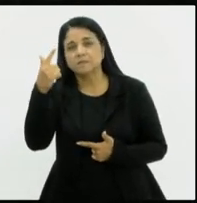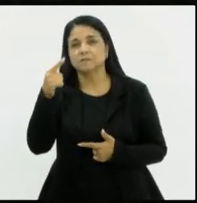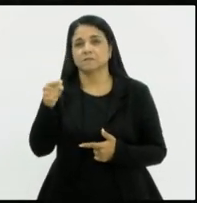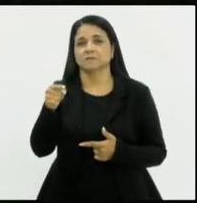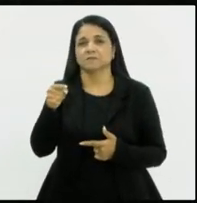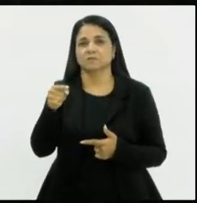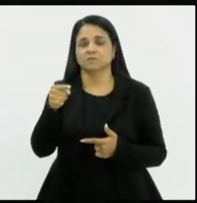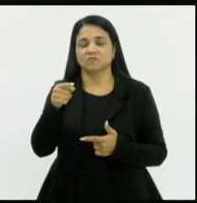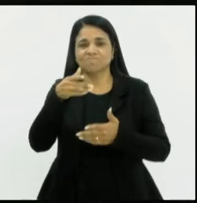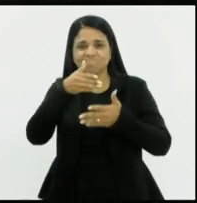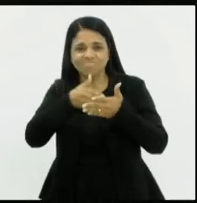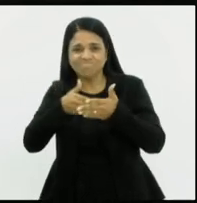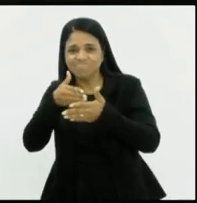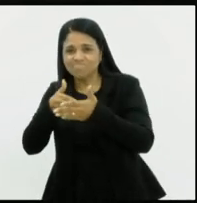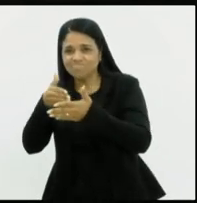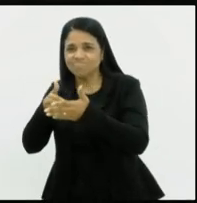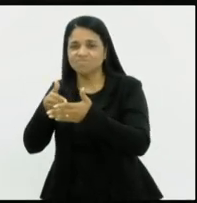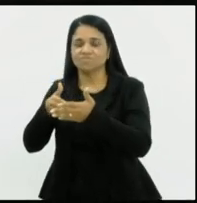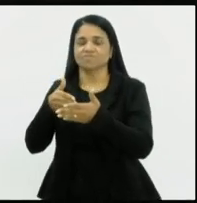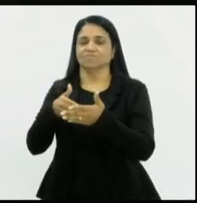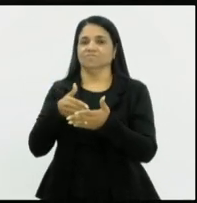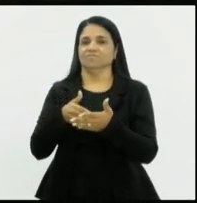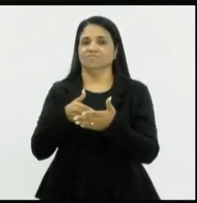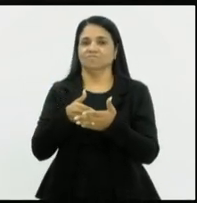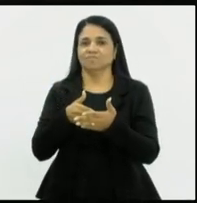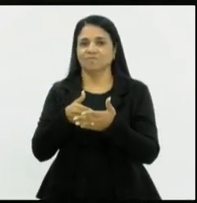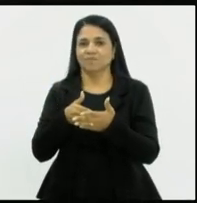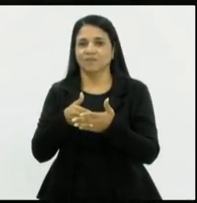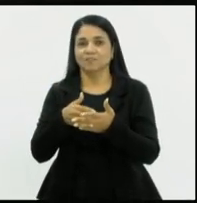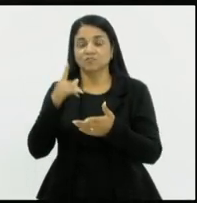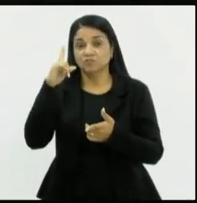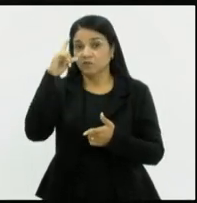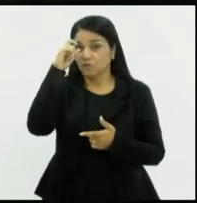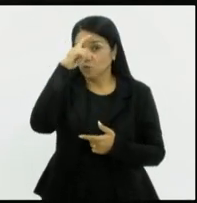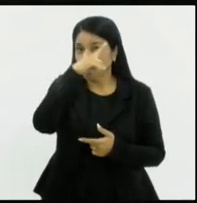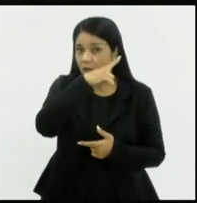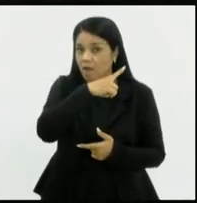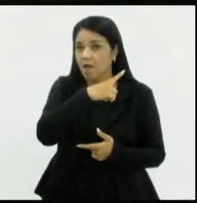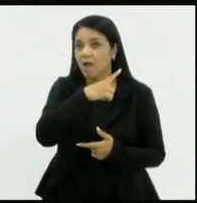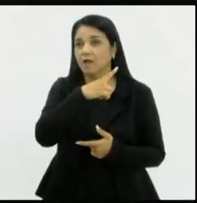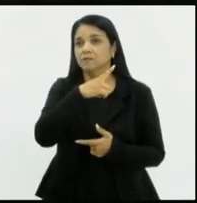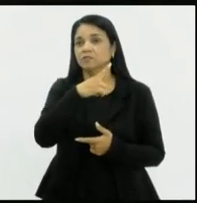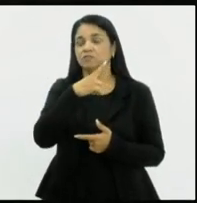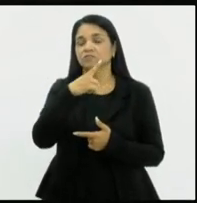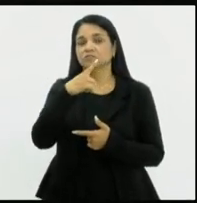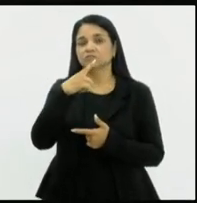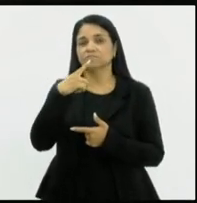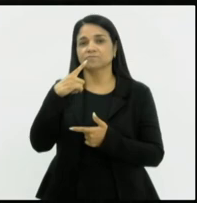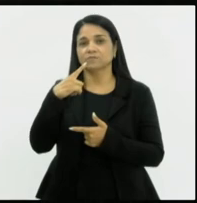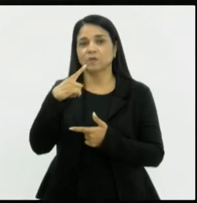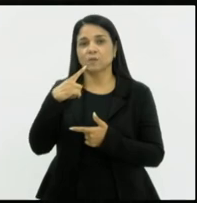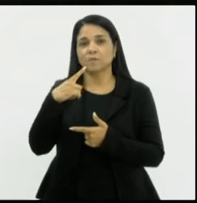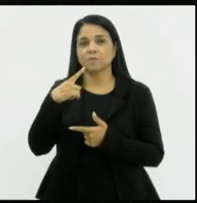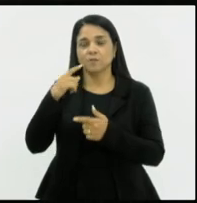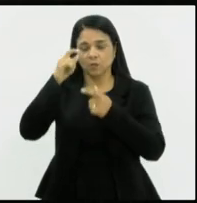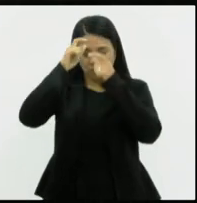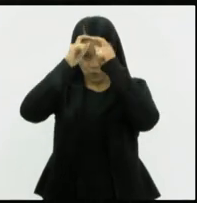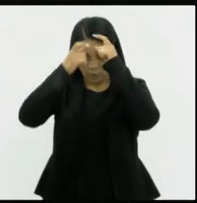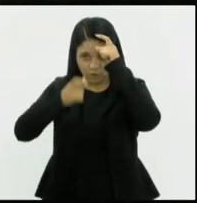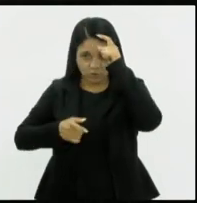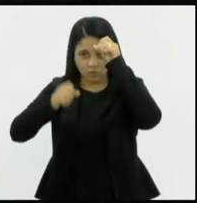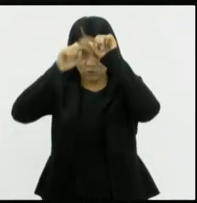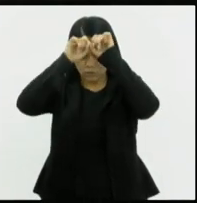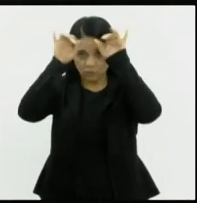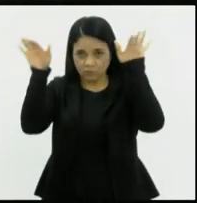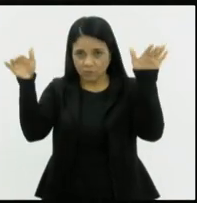esses percalços eles são oriundos de dificuldades trazidas pelo próprio transtorno do espectro